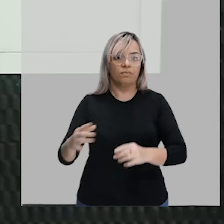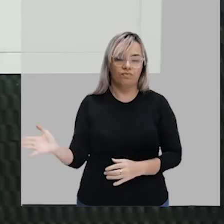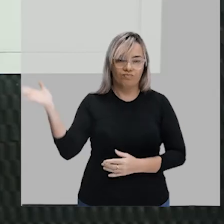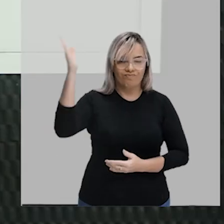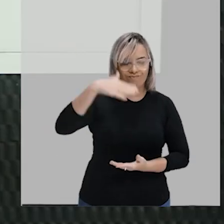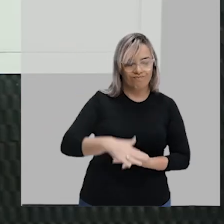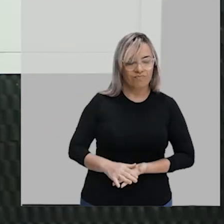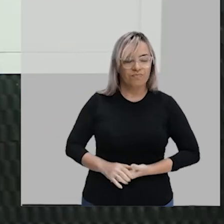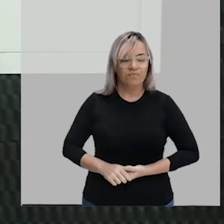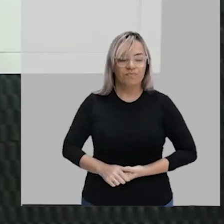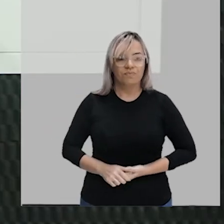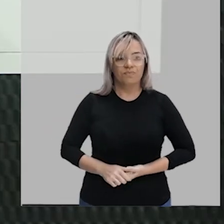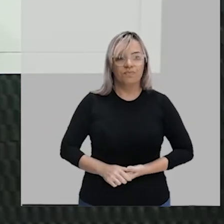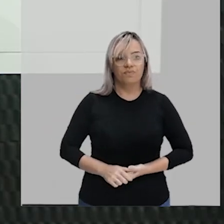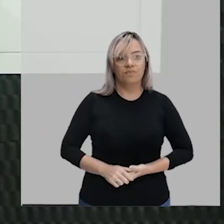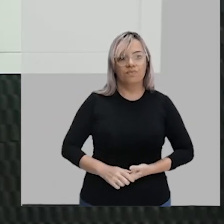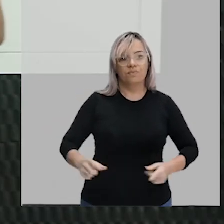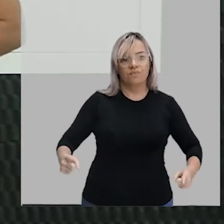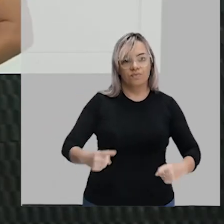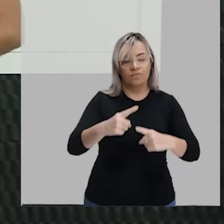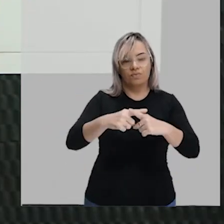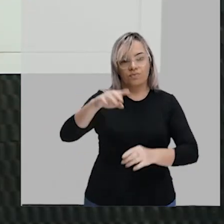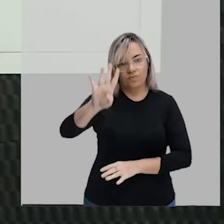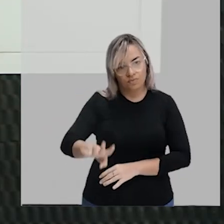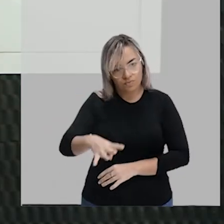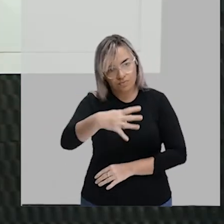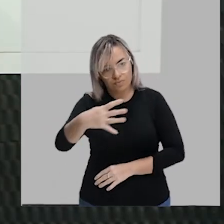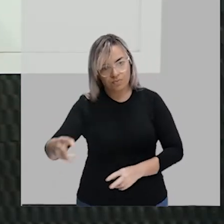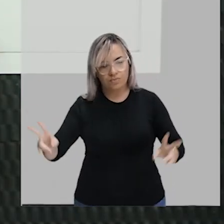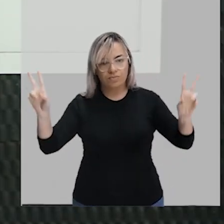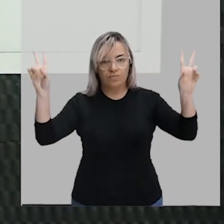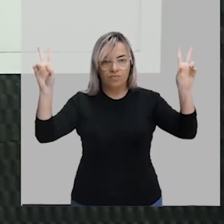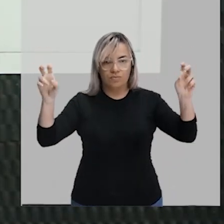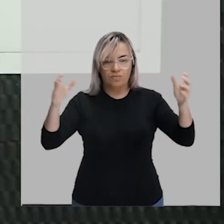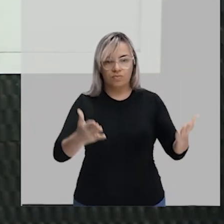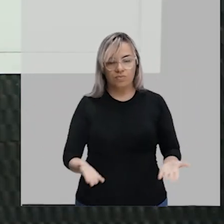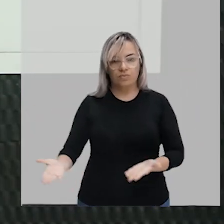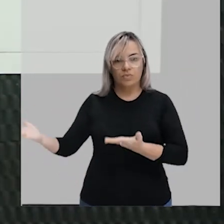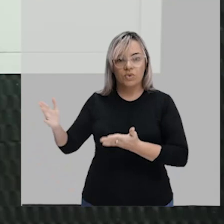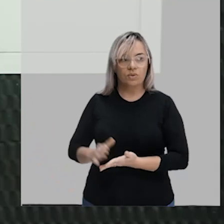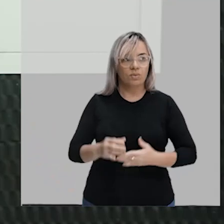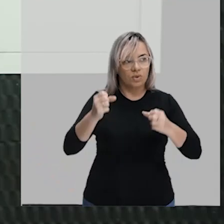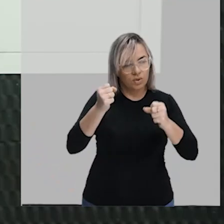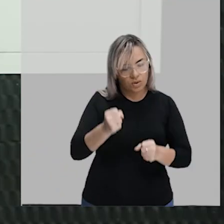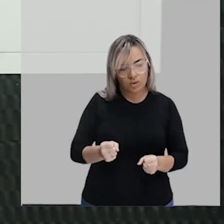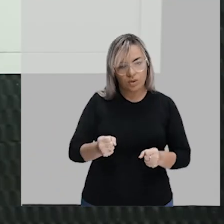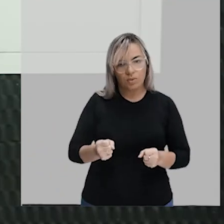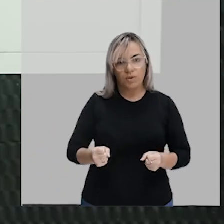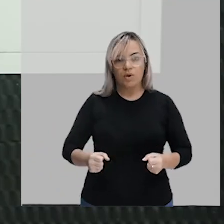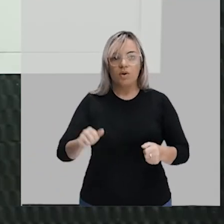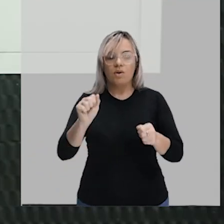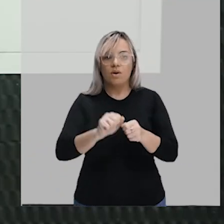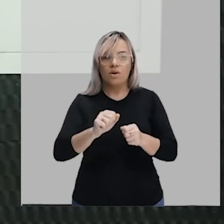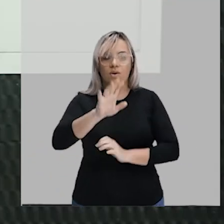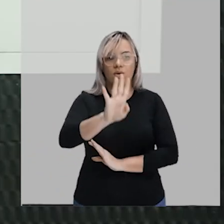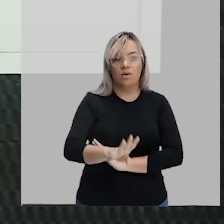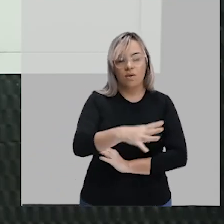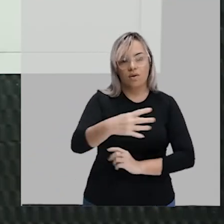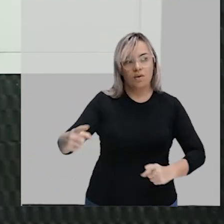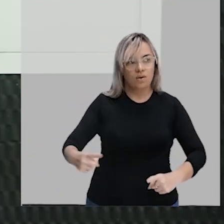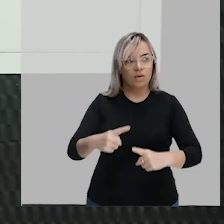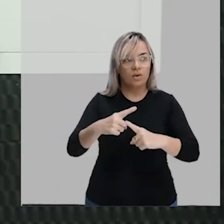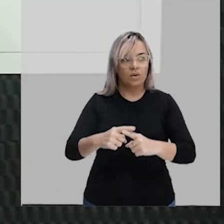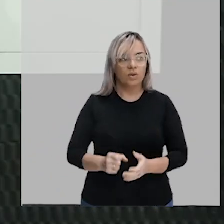lá. Multiplicação de matrizes é o nosso tema. Então, condição: a multiplicação de duas matrizes A e B